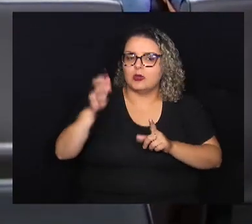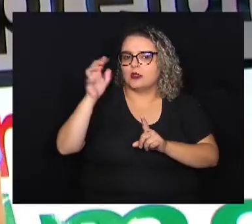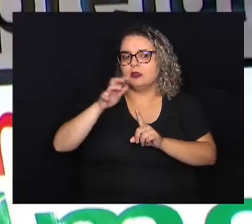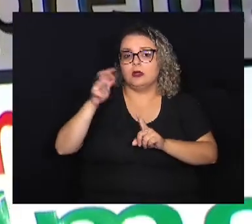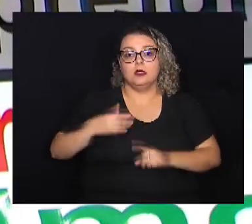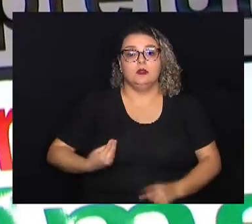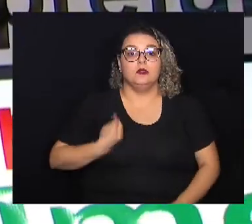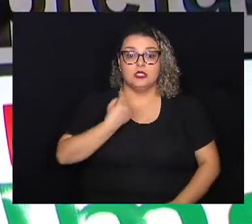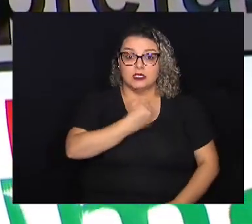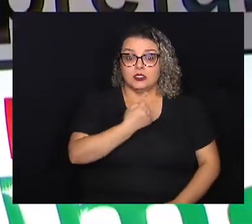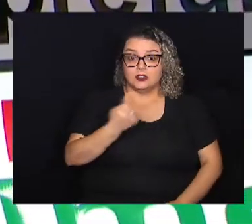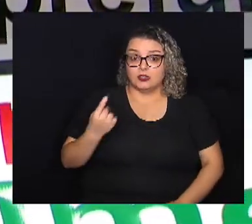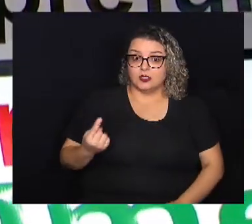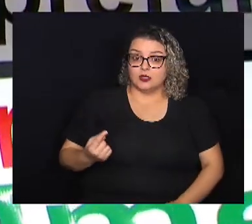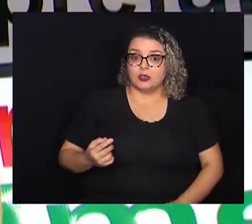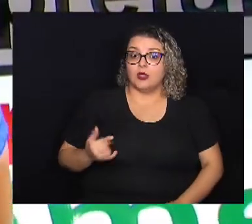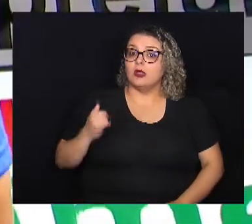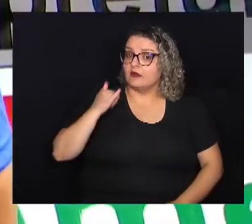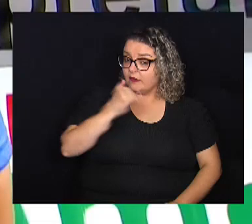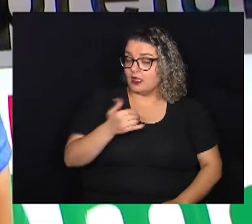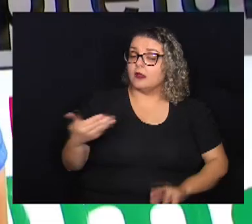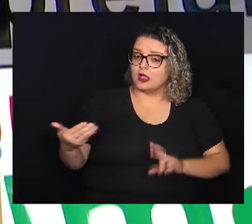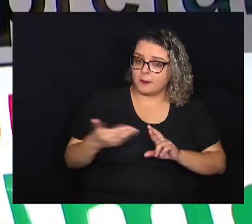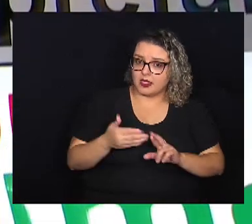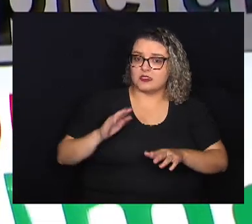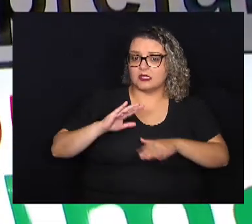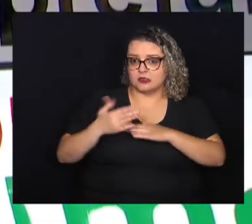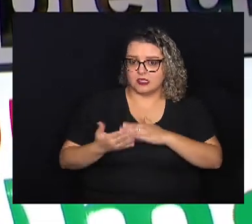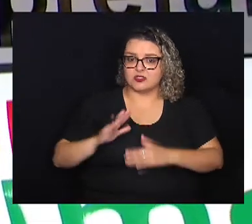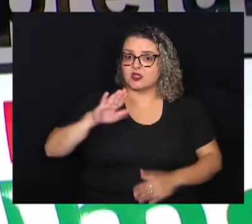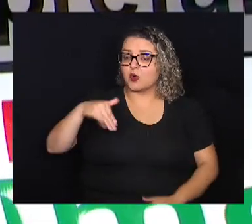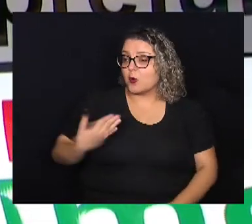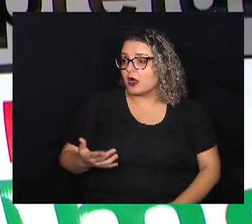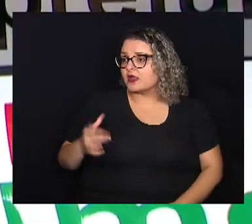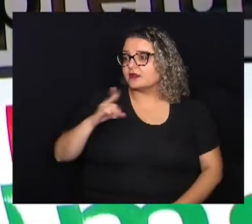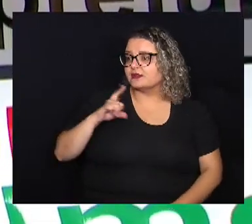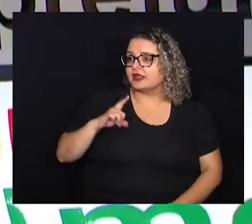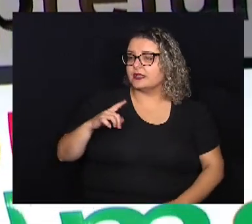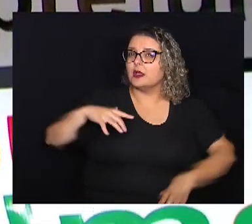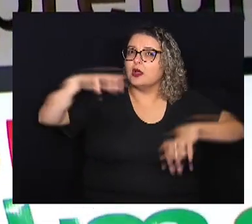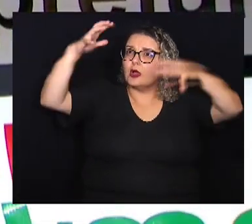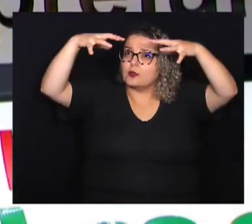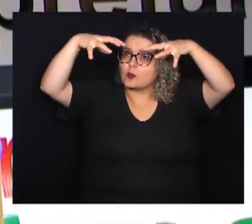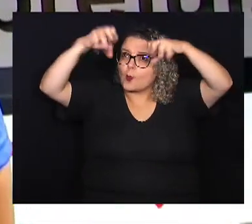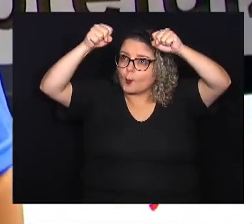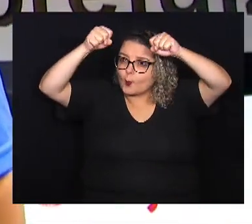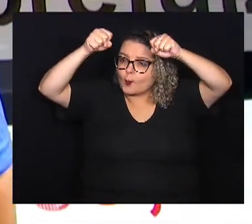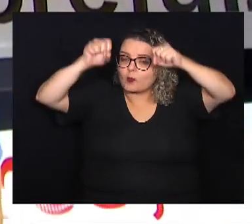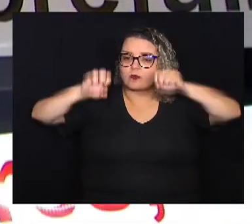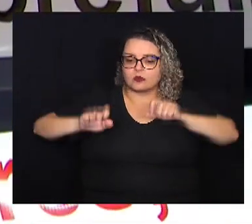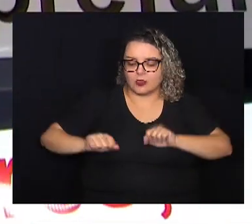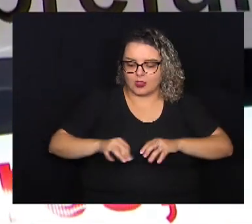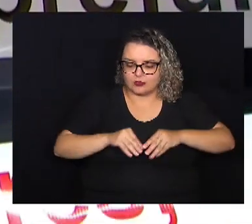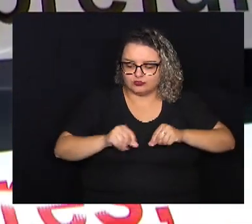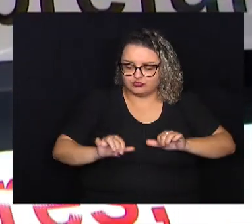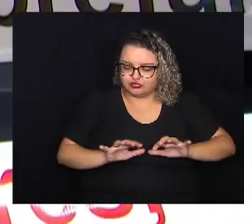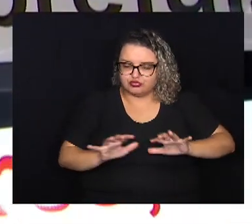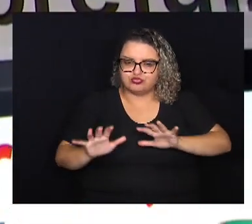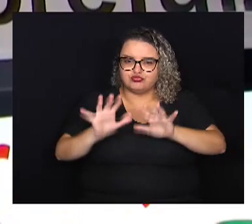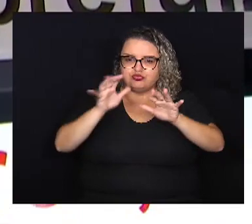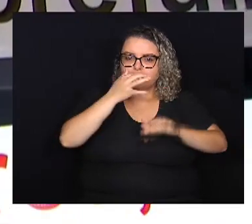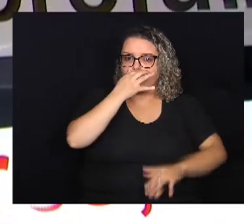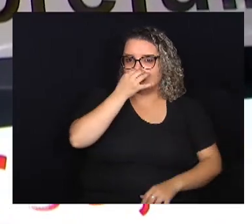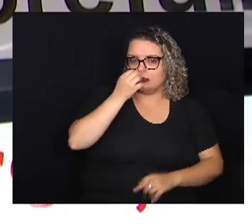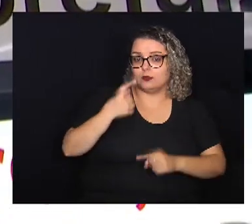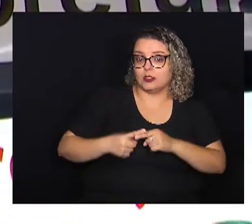vida de cada um, conta o representante do bairro. Quando está seco, é poeira. Por causa que foi jogado um